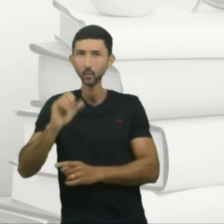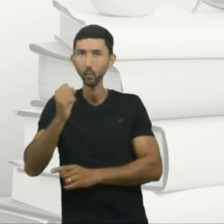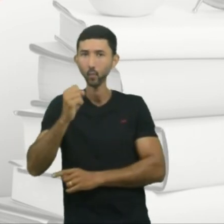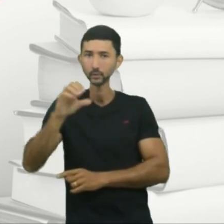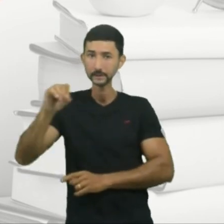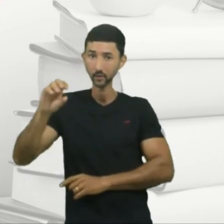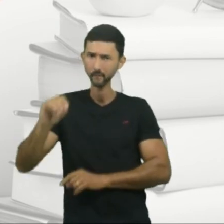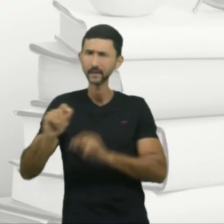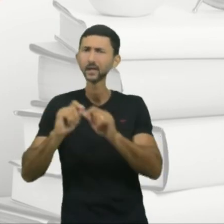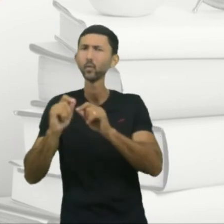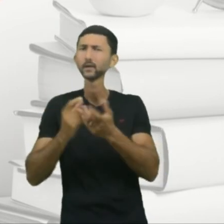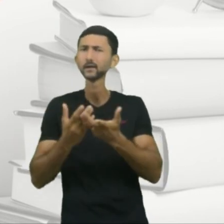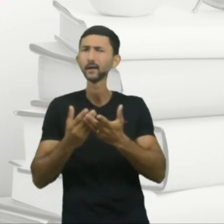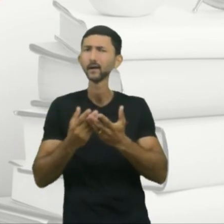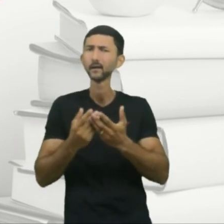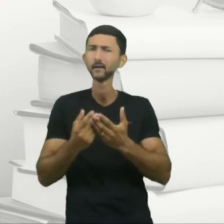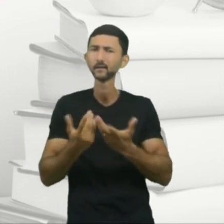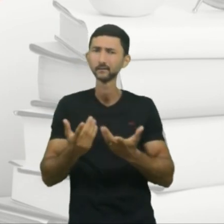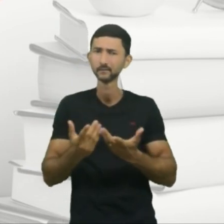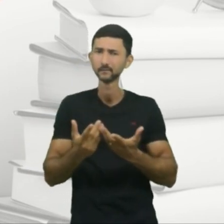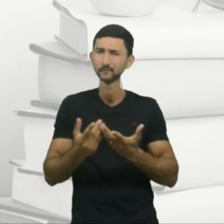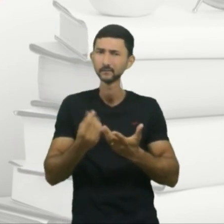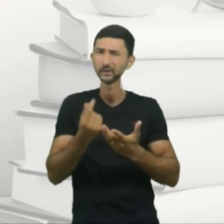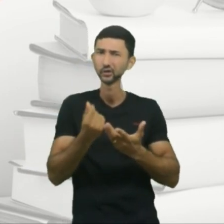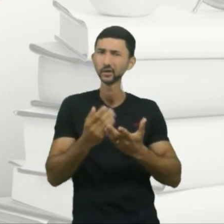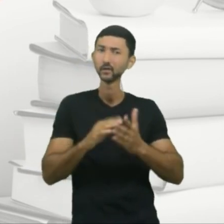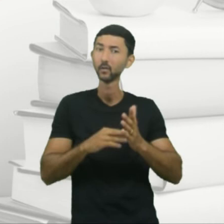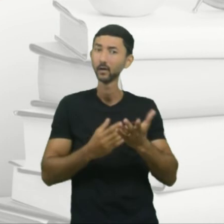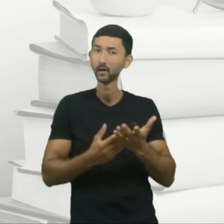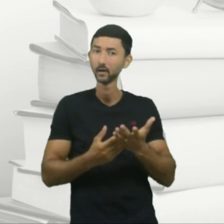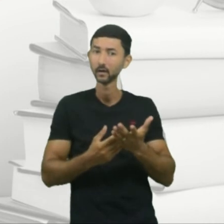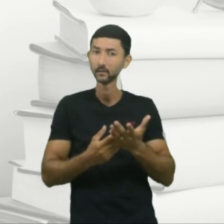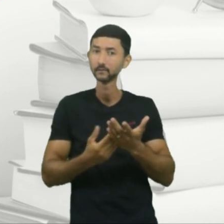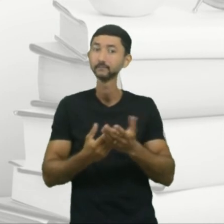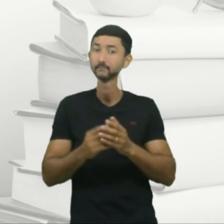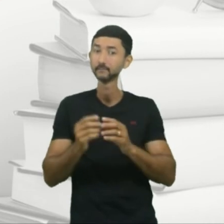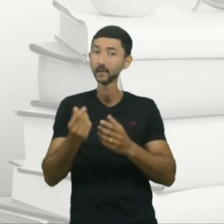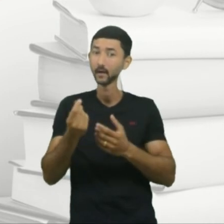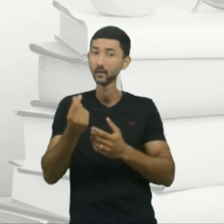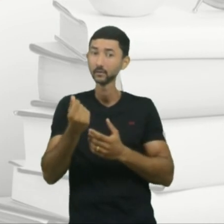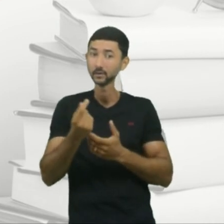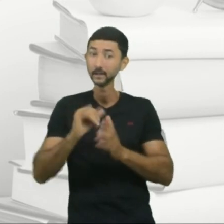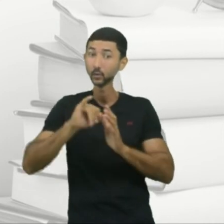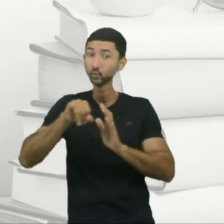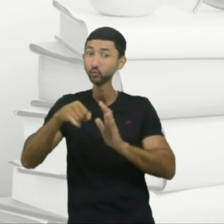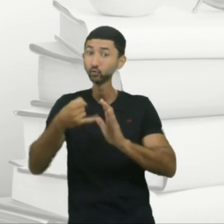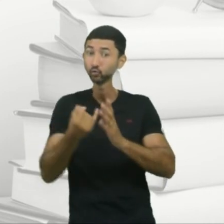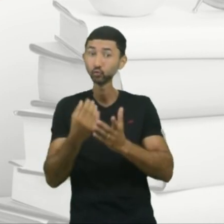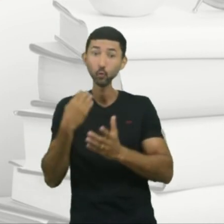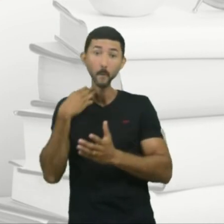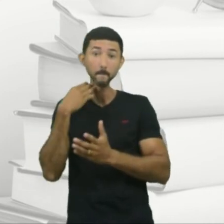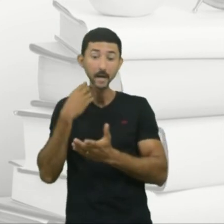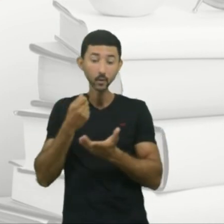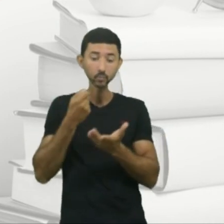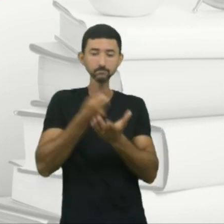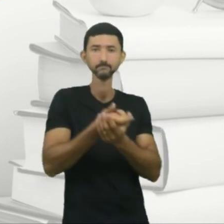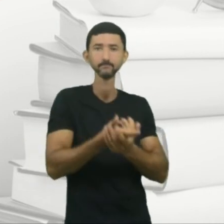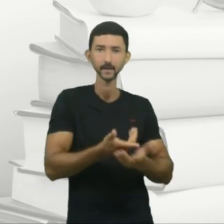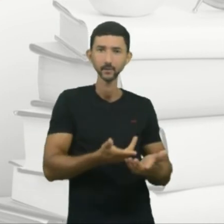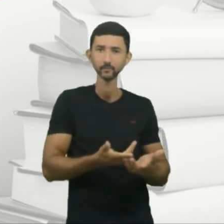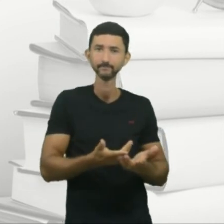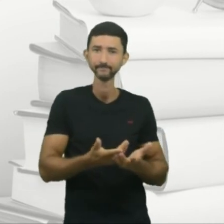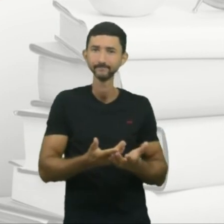R$1.890. Vocês sabem o que é esse R$1.890? É o valor de juros que o banco pagou